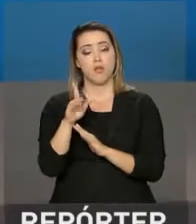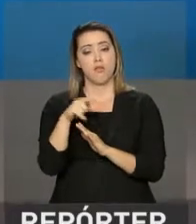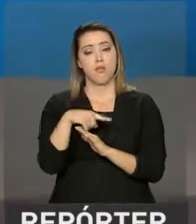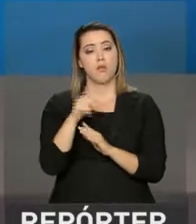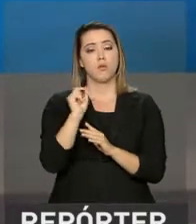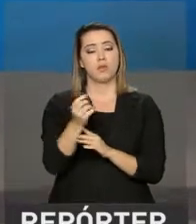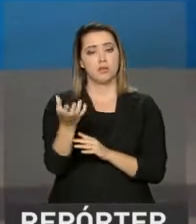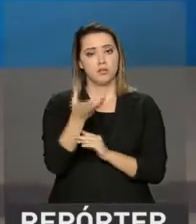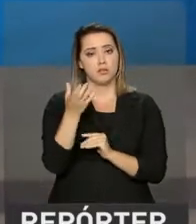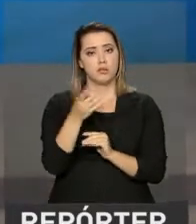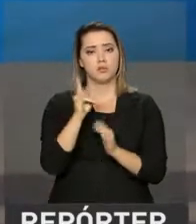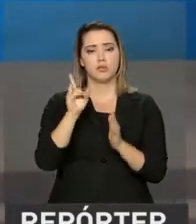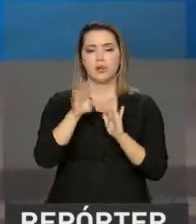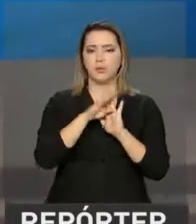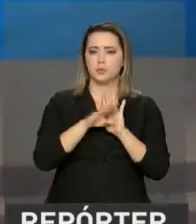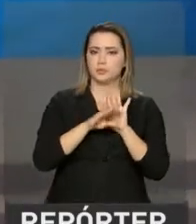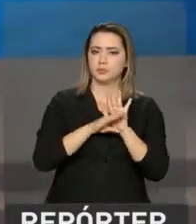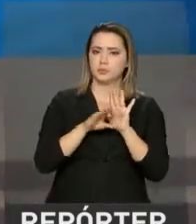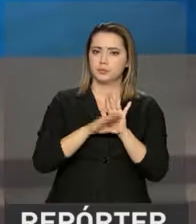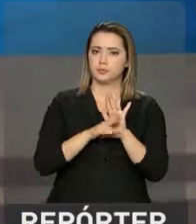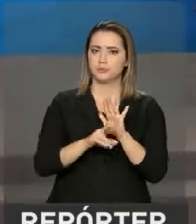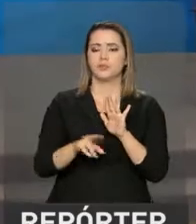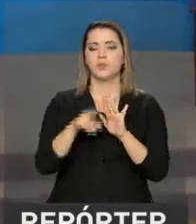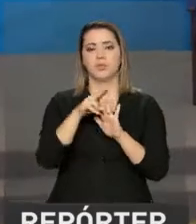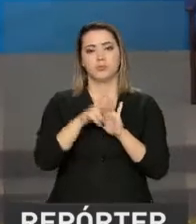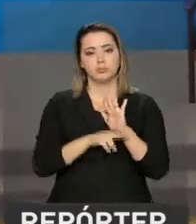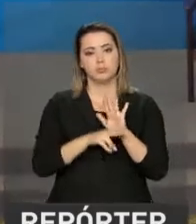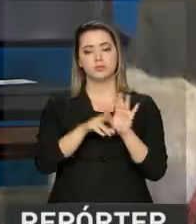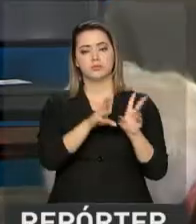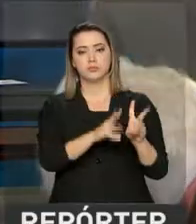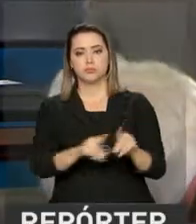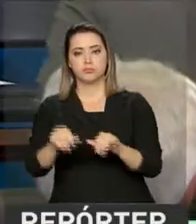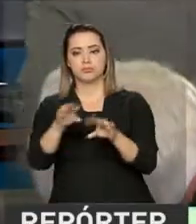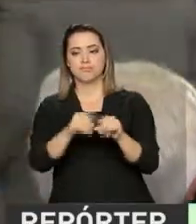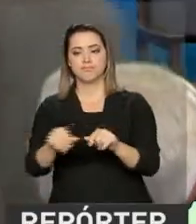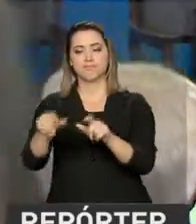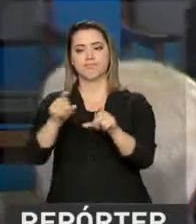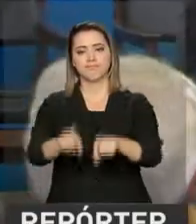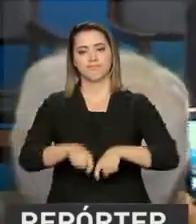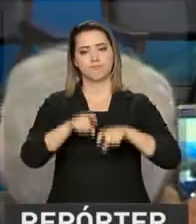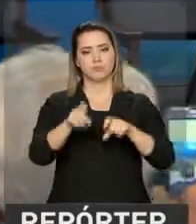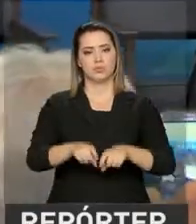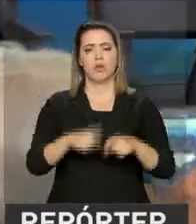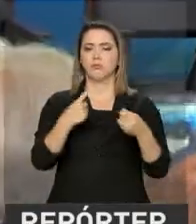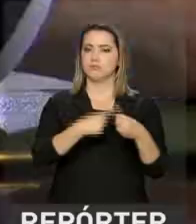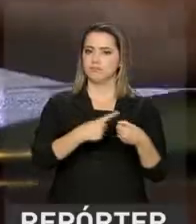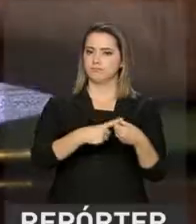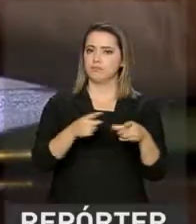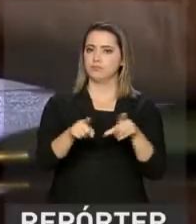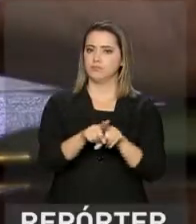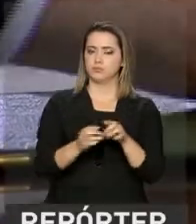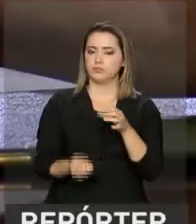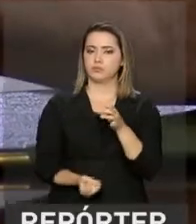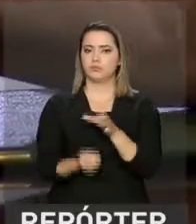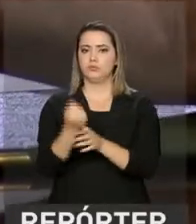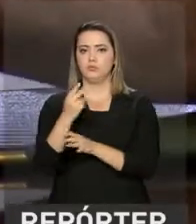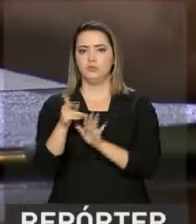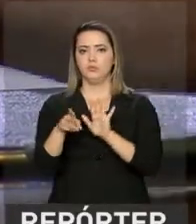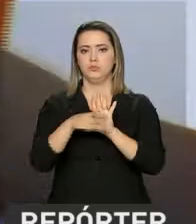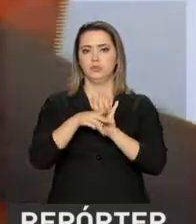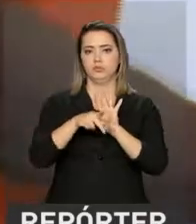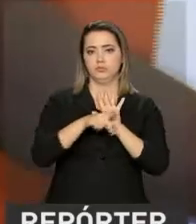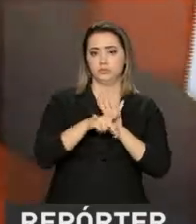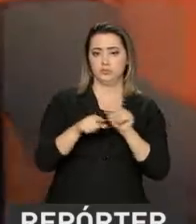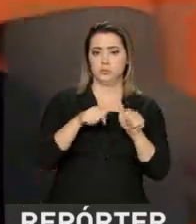regularização fundiária lançado pelo presidente michel temer o programa nasceu a partir da edição de medidas provisórias ou nada agora